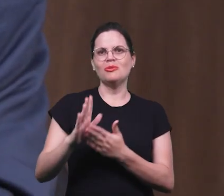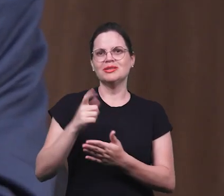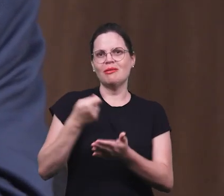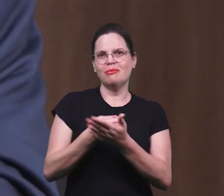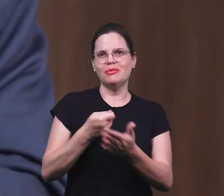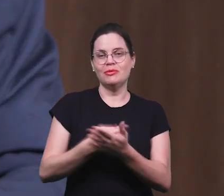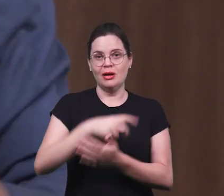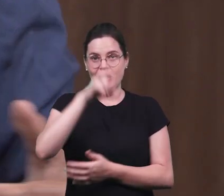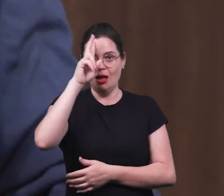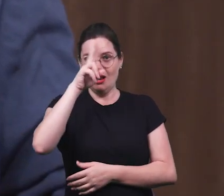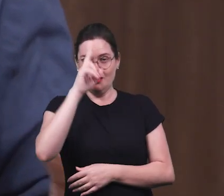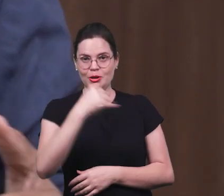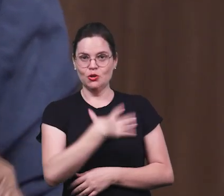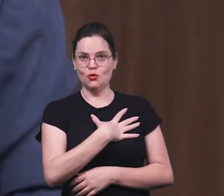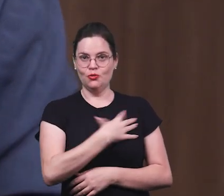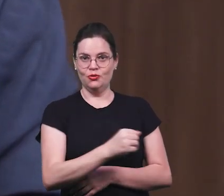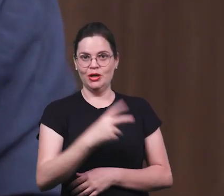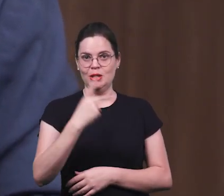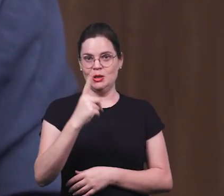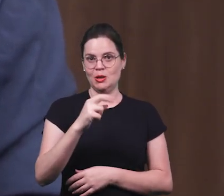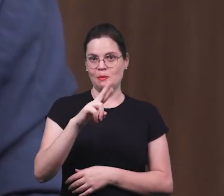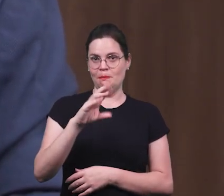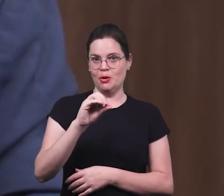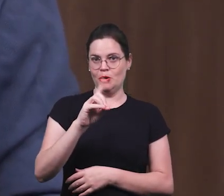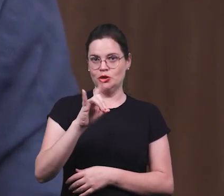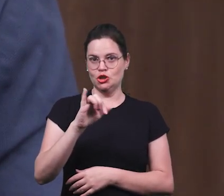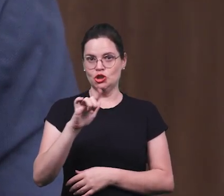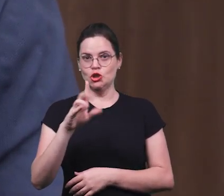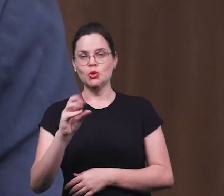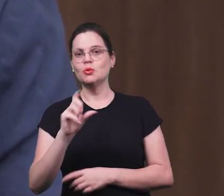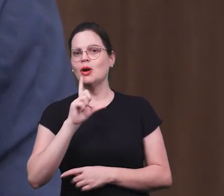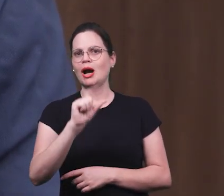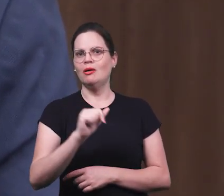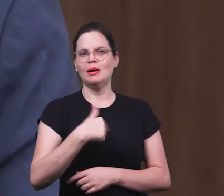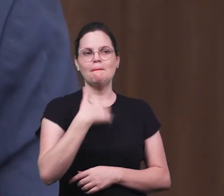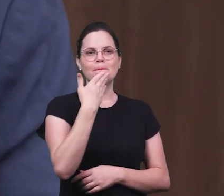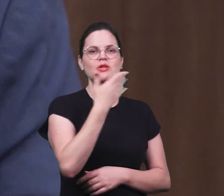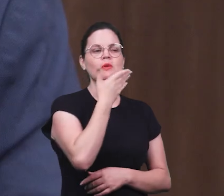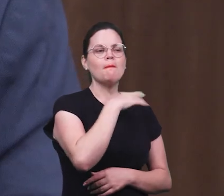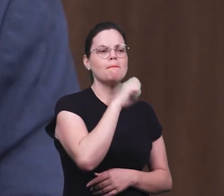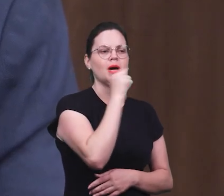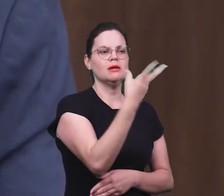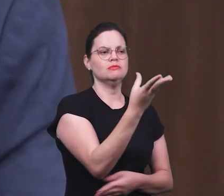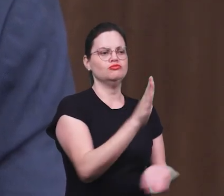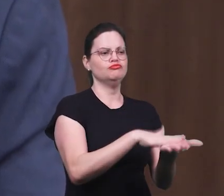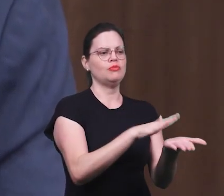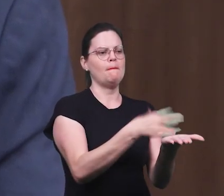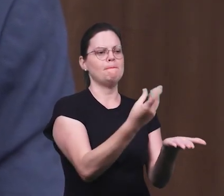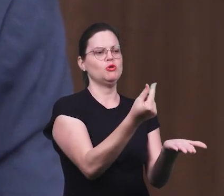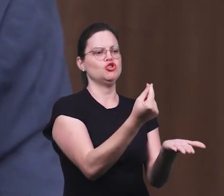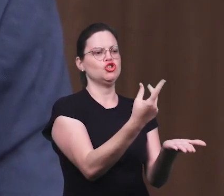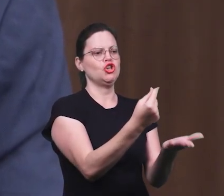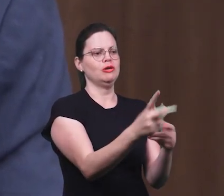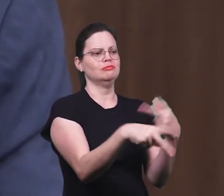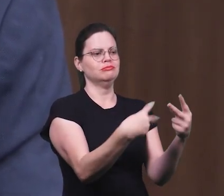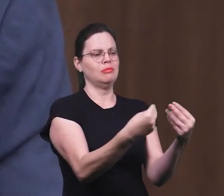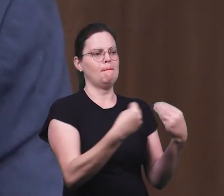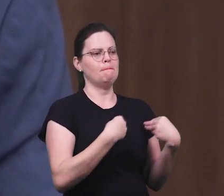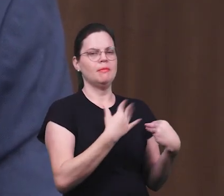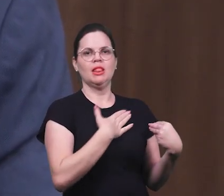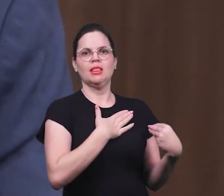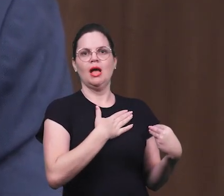pródigo? Chegou o filho pródigo, errou, foi para o mundo, depois voltou, o filho mais velho, mas está vindo aqui. Então, às vezes tem essas coisas na igreja,